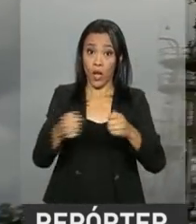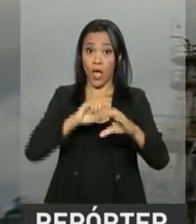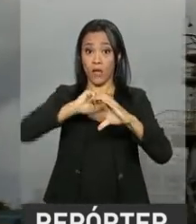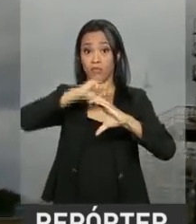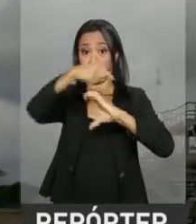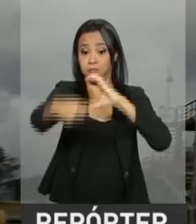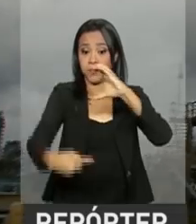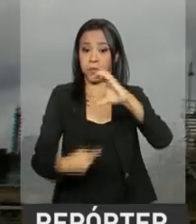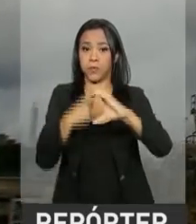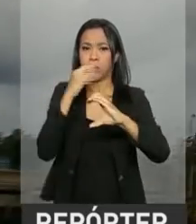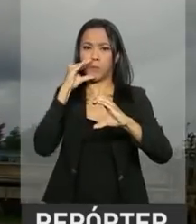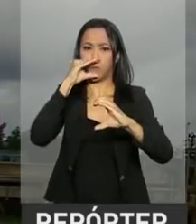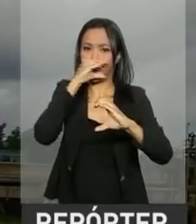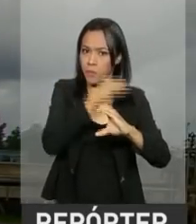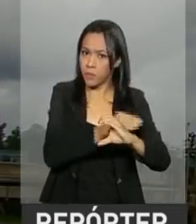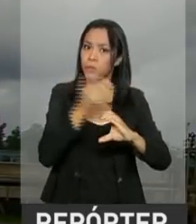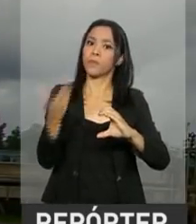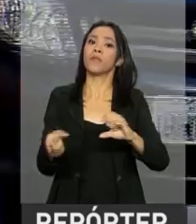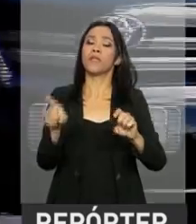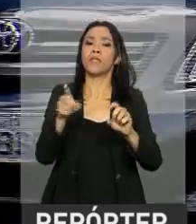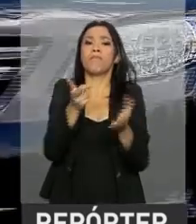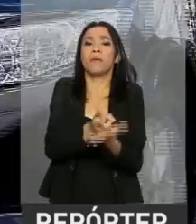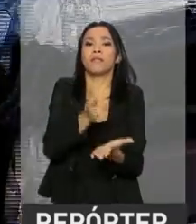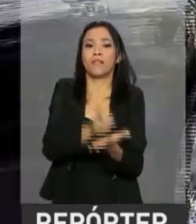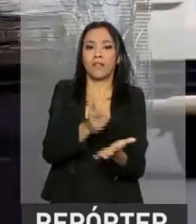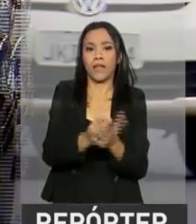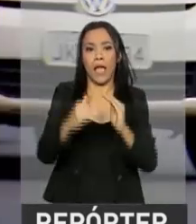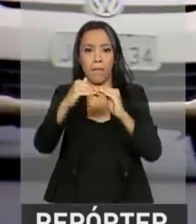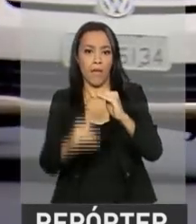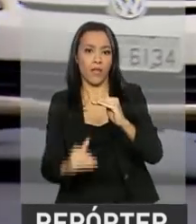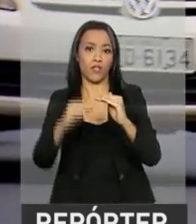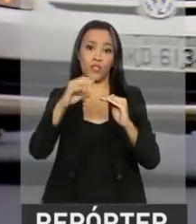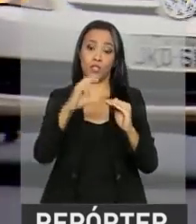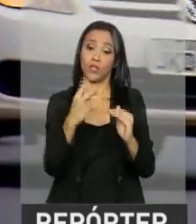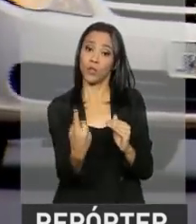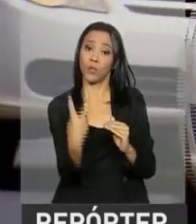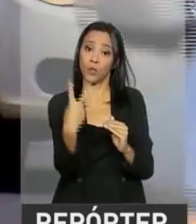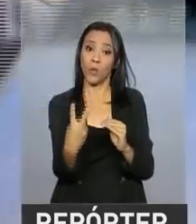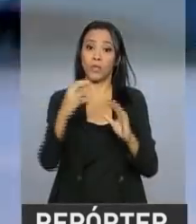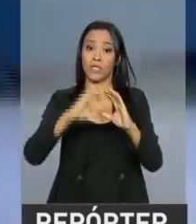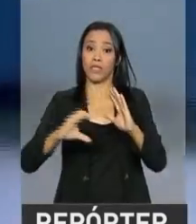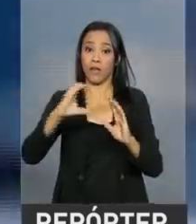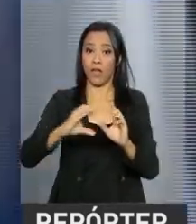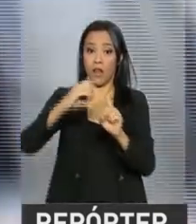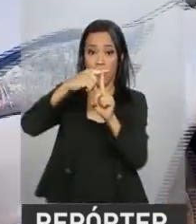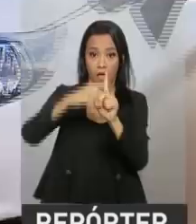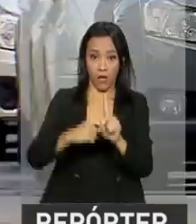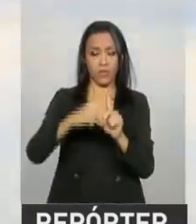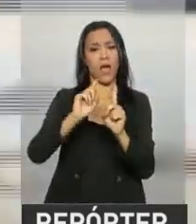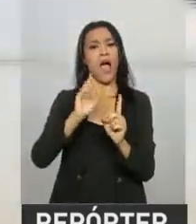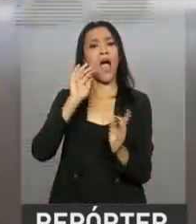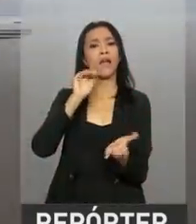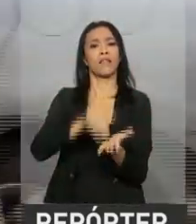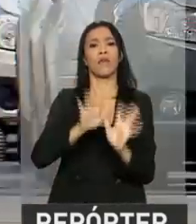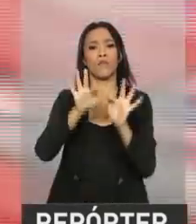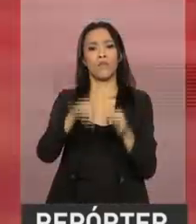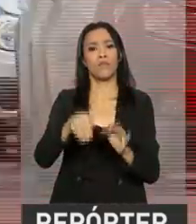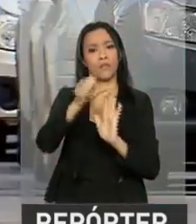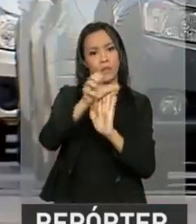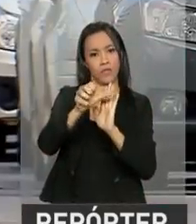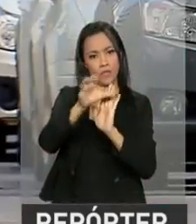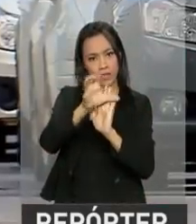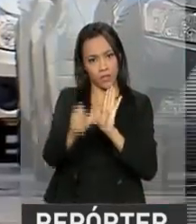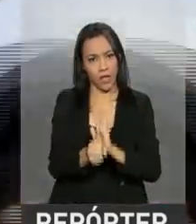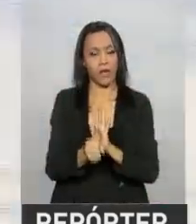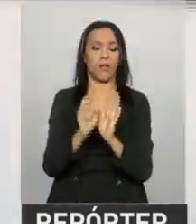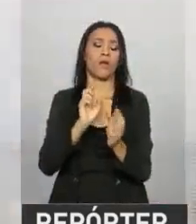manter o aumento da temperatura média do planeta abaixo de 2 graus Celsius até o fim deste século, com esforços para